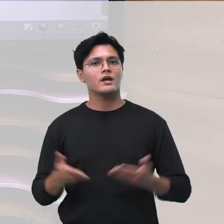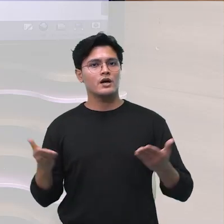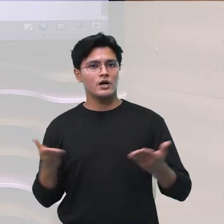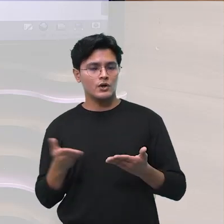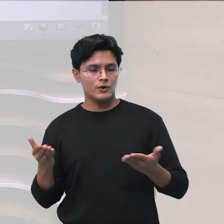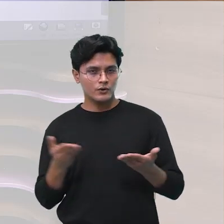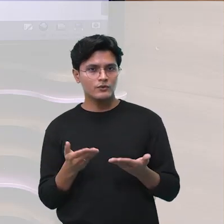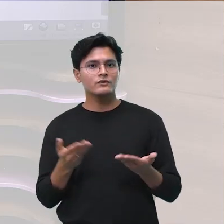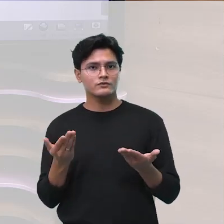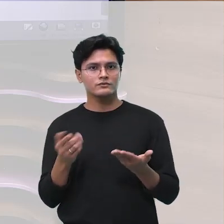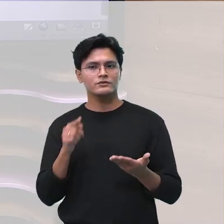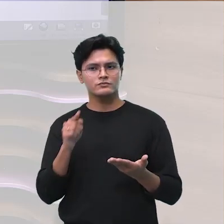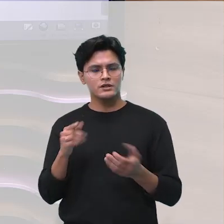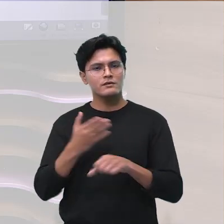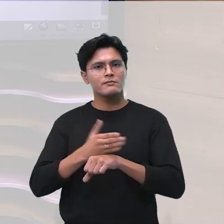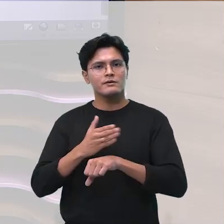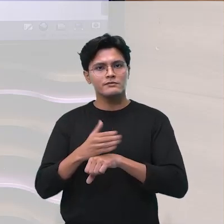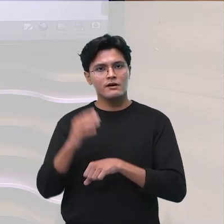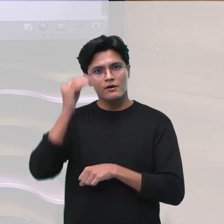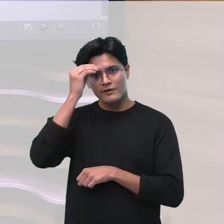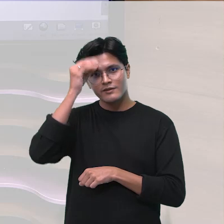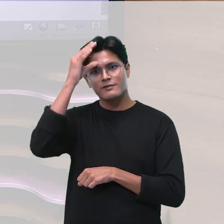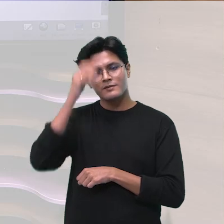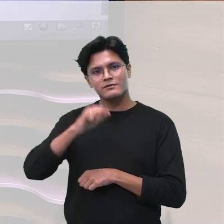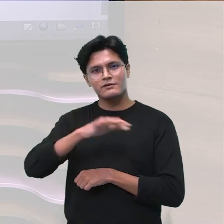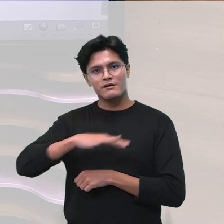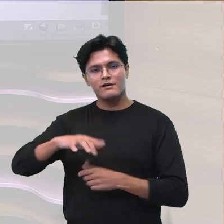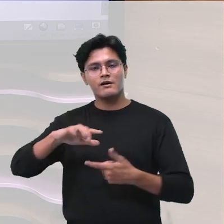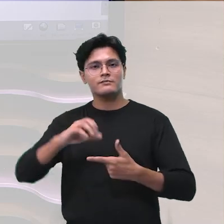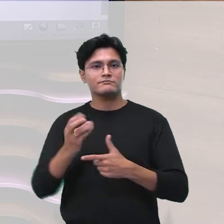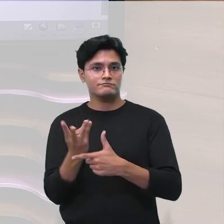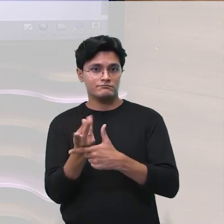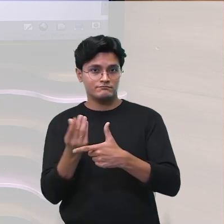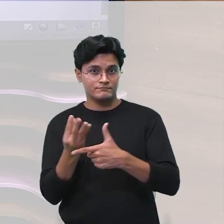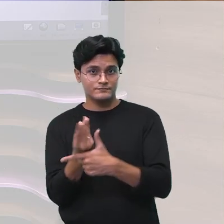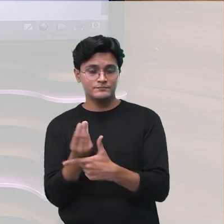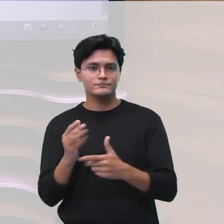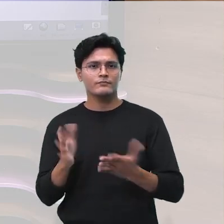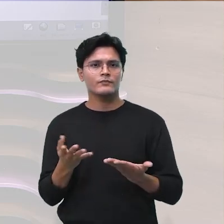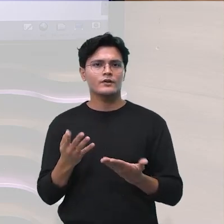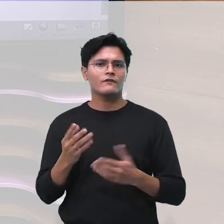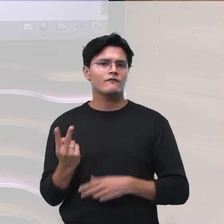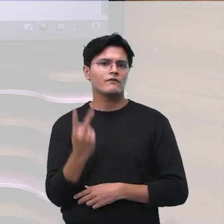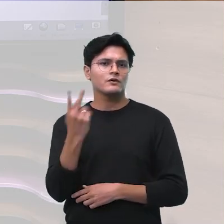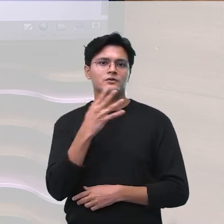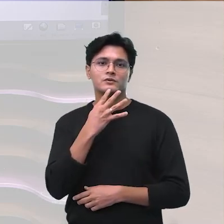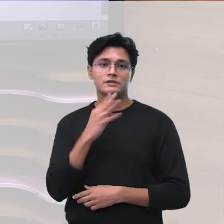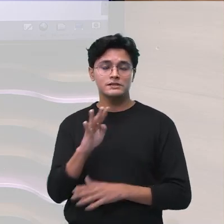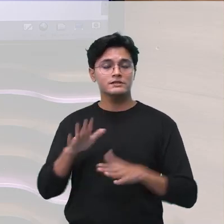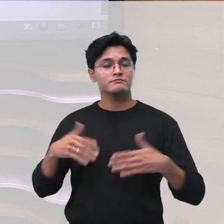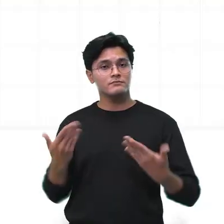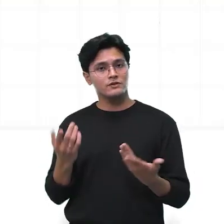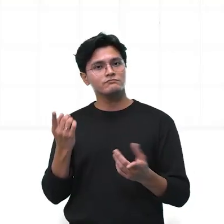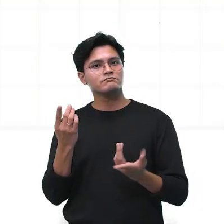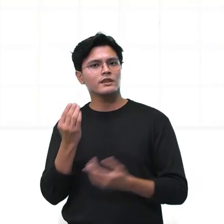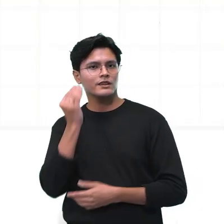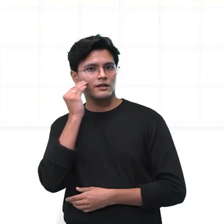sobre álgebra. Como a gente não conhece esse valor, a gente vai tentar descobrir. Vamos lá, então?